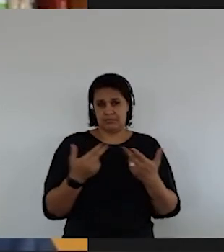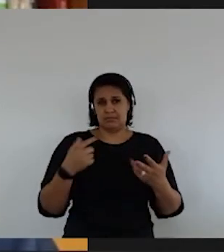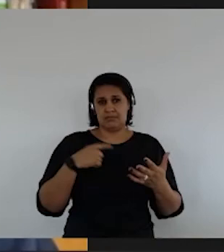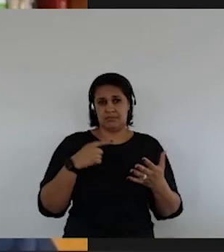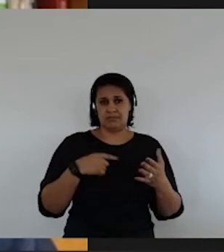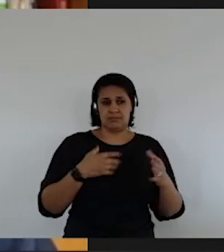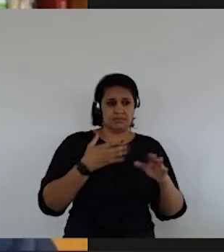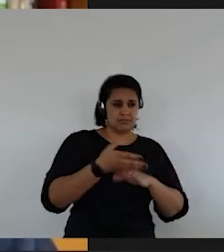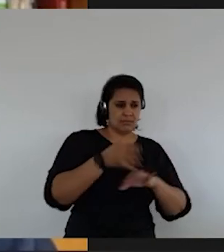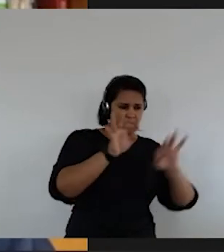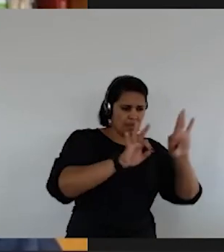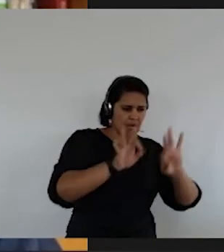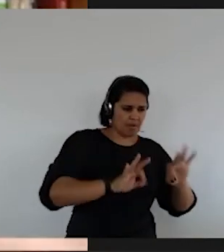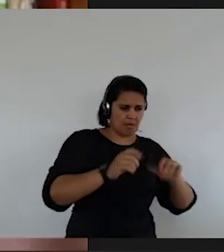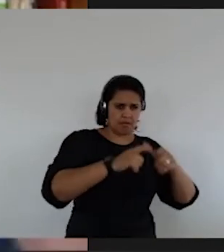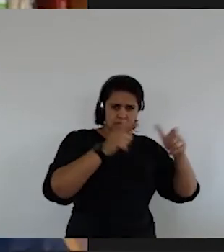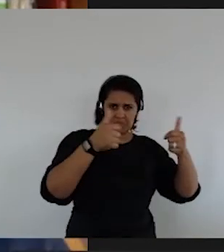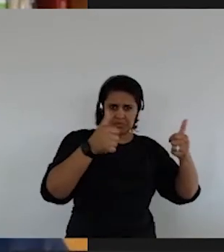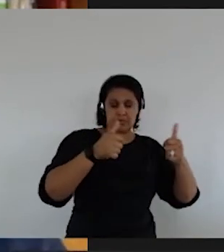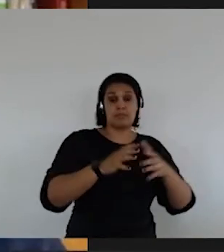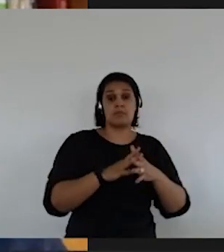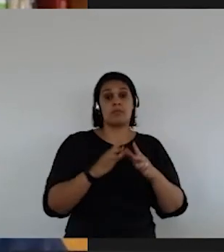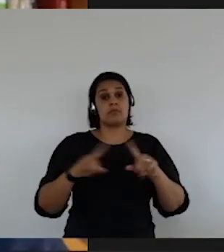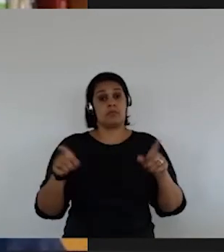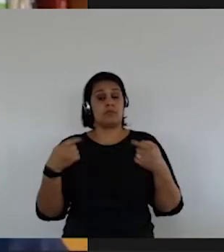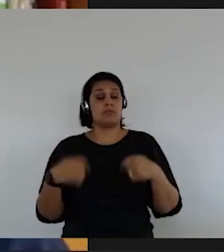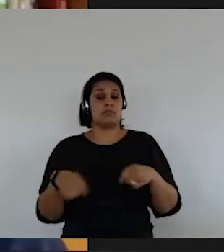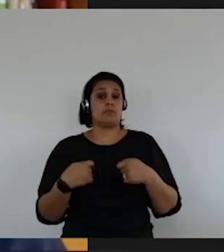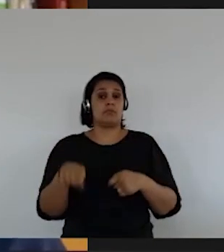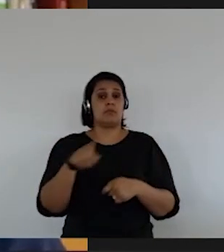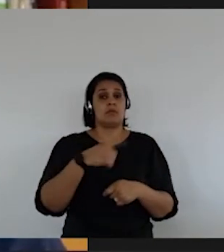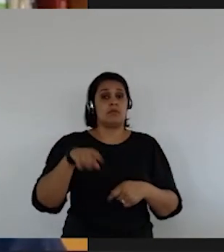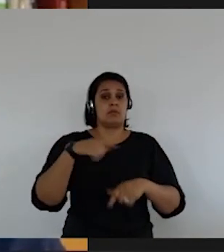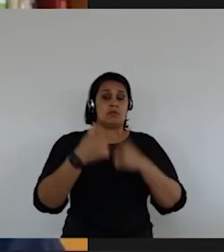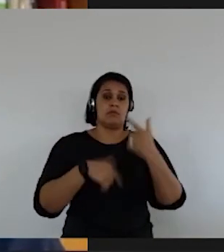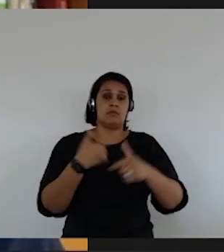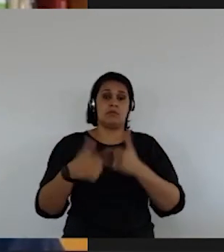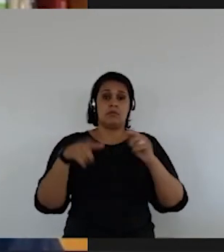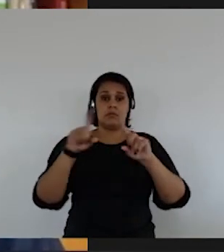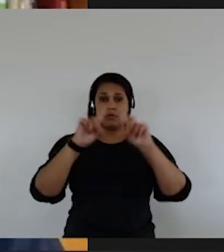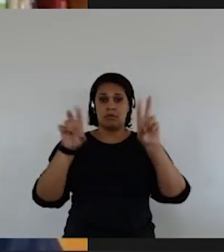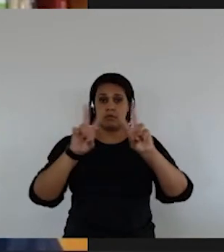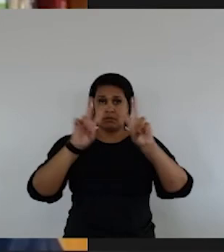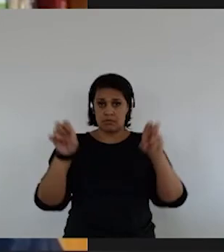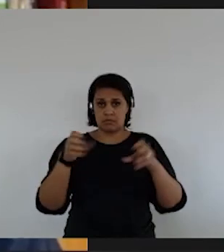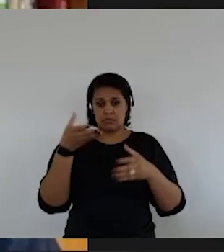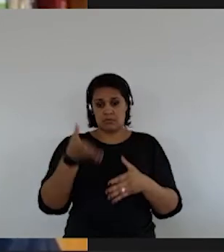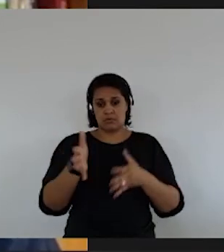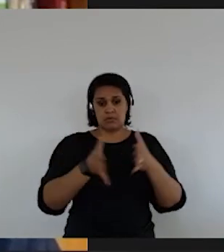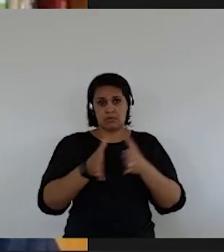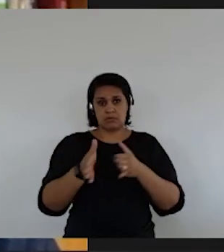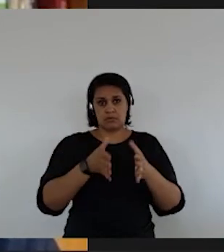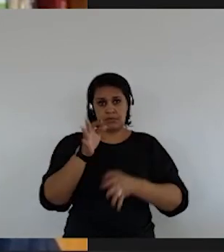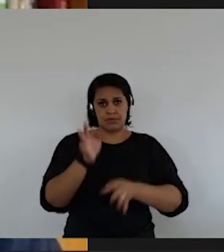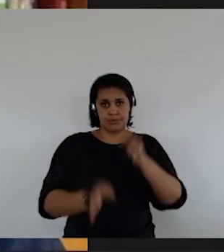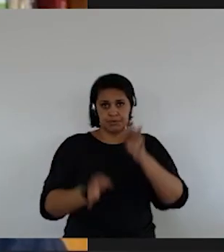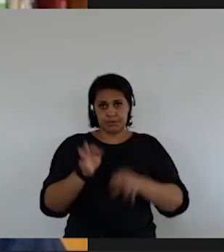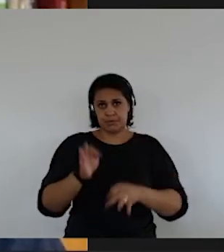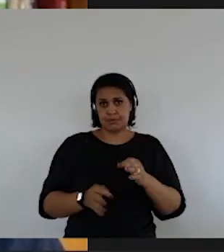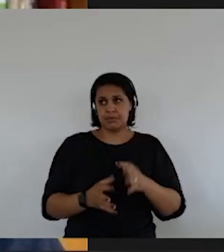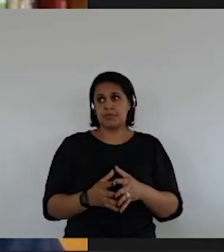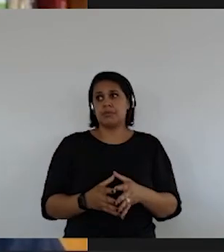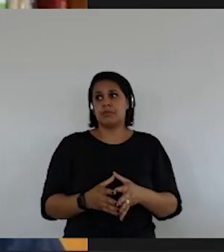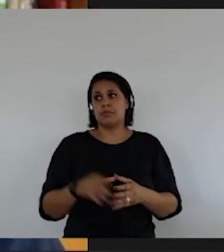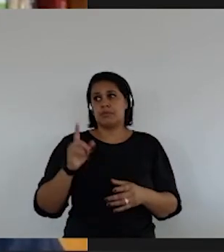conseguem uma organização maior. Então, é preciso aí que trabalhar com essa questão do acesso à justiça para que tenhamos,